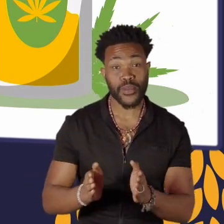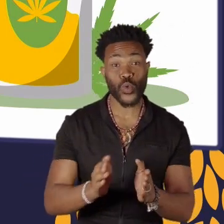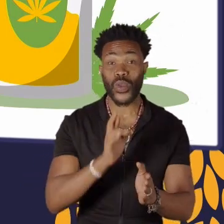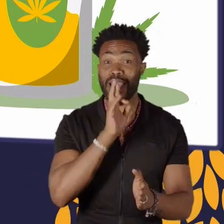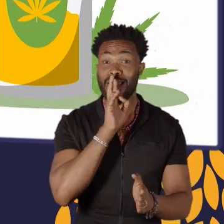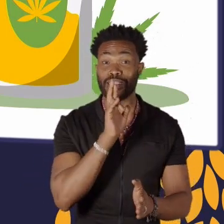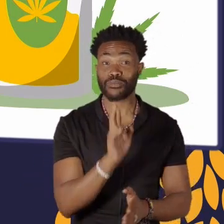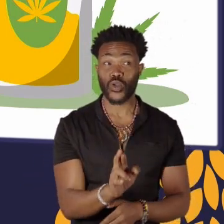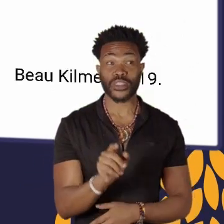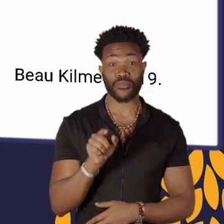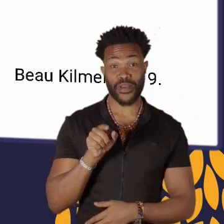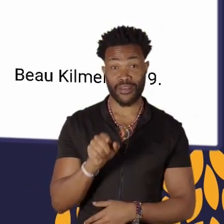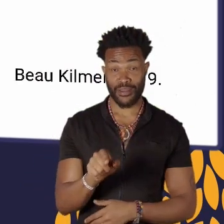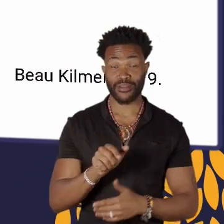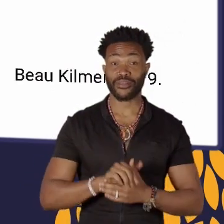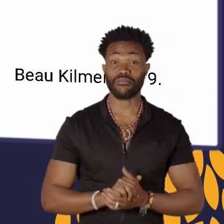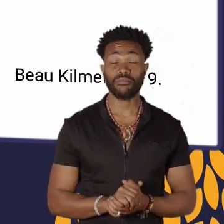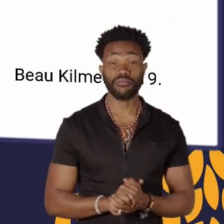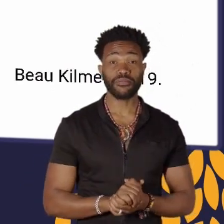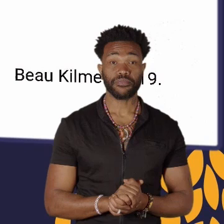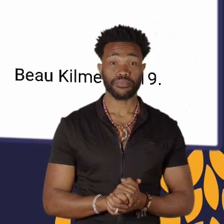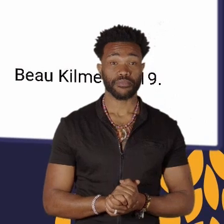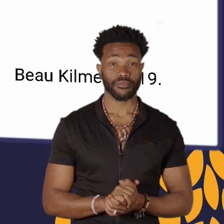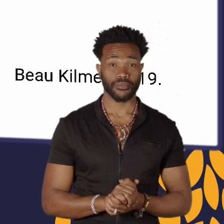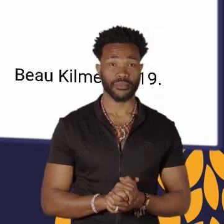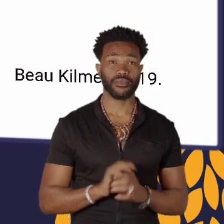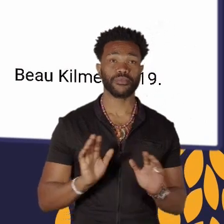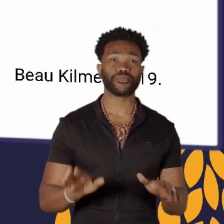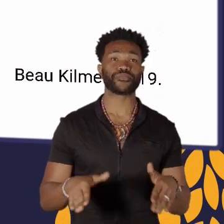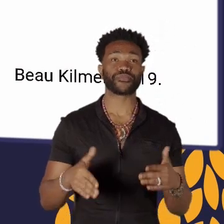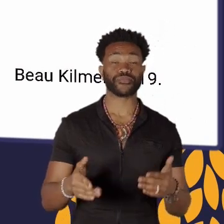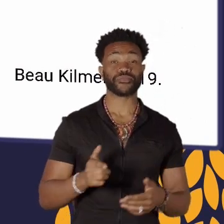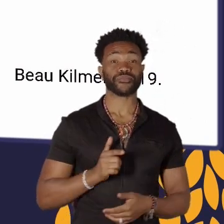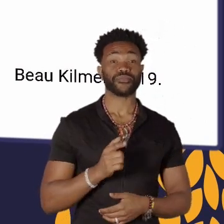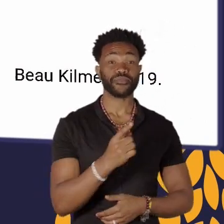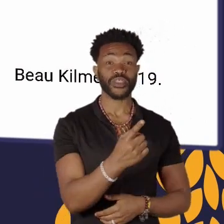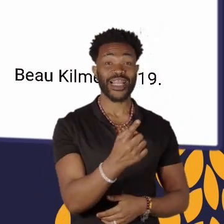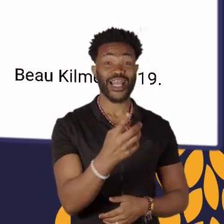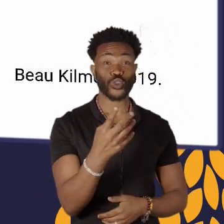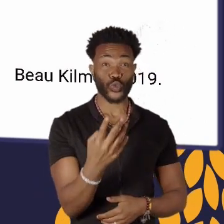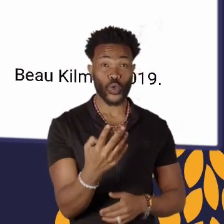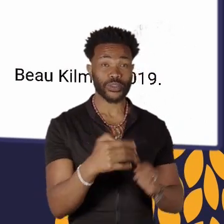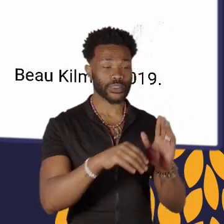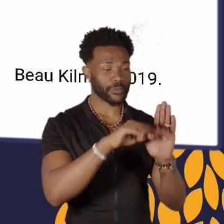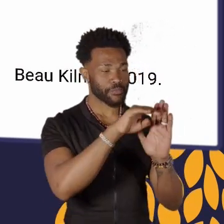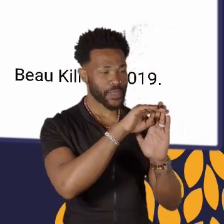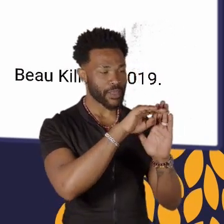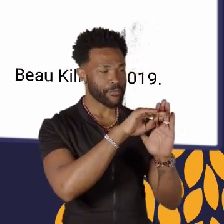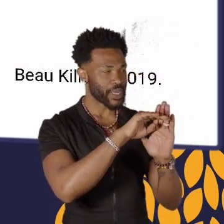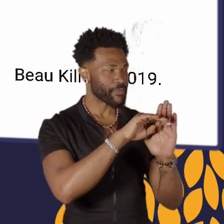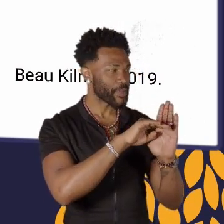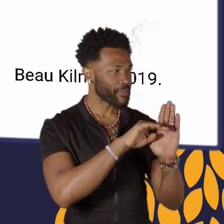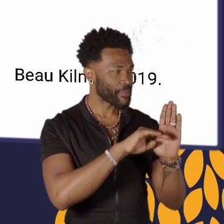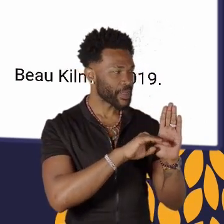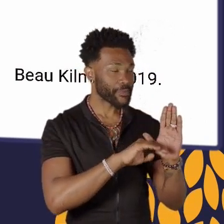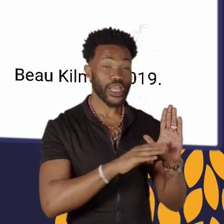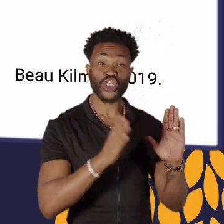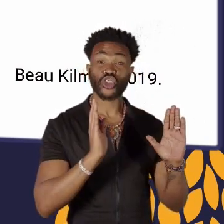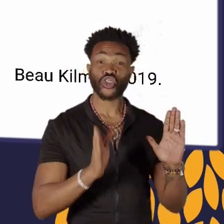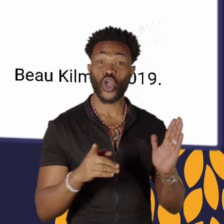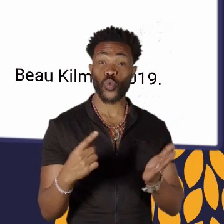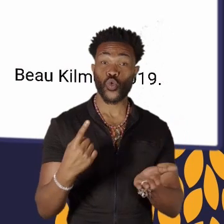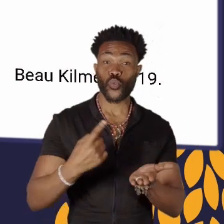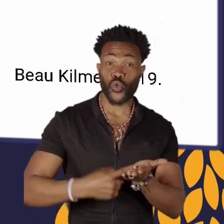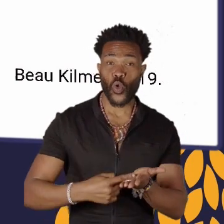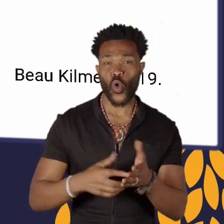resposta para elas. E aí tem essas 14 diretrizes que foram